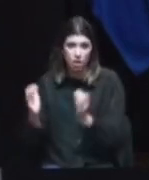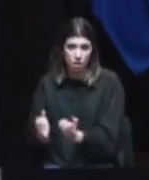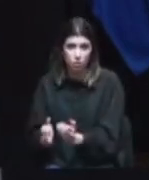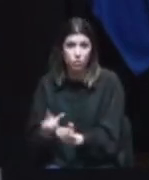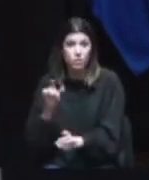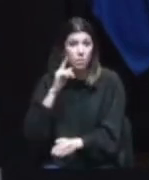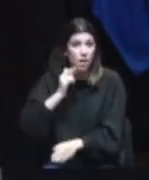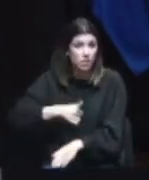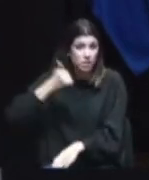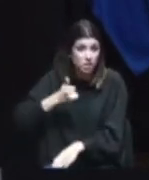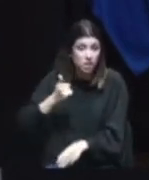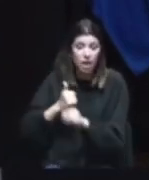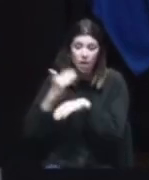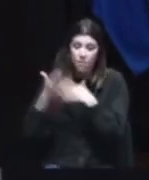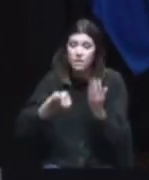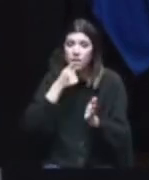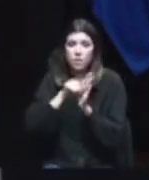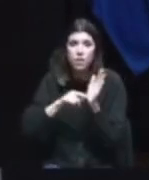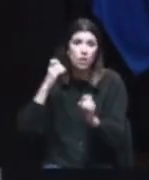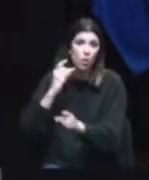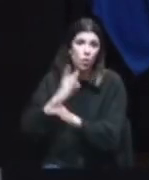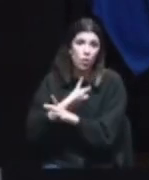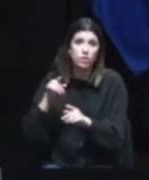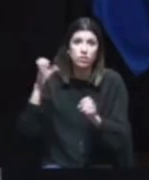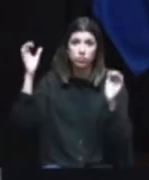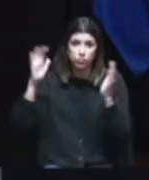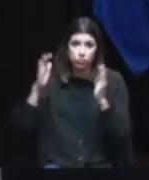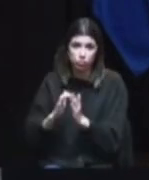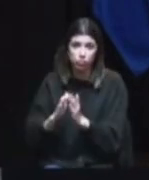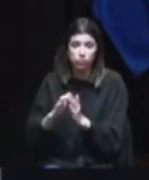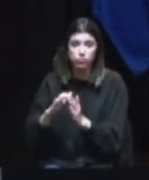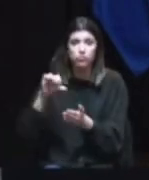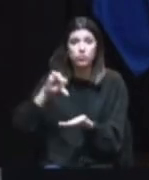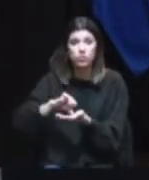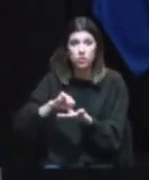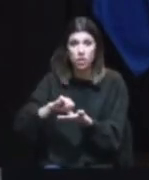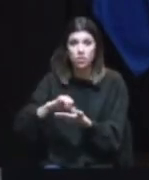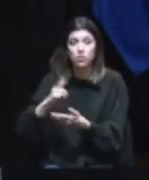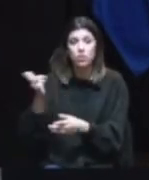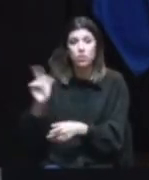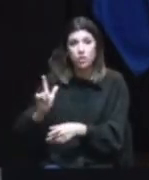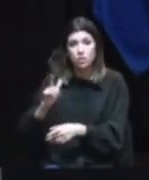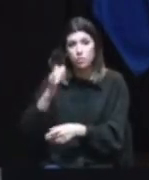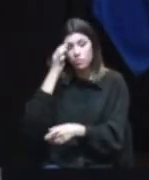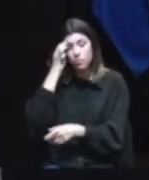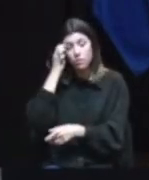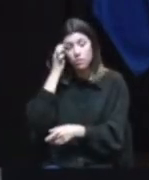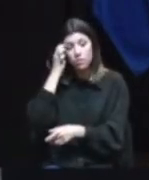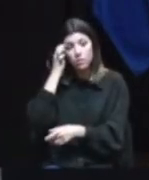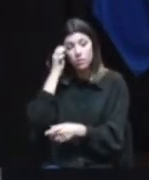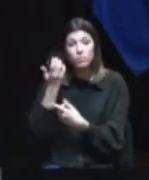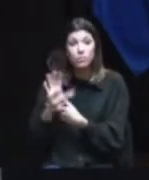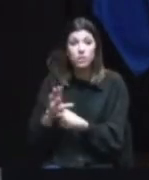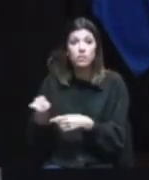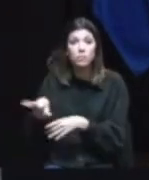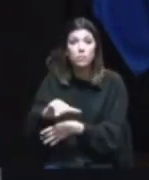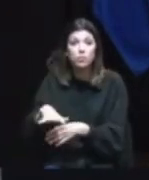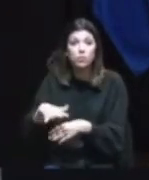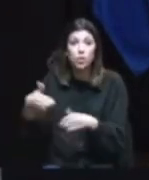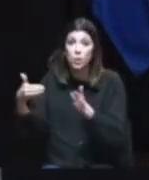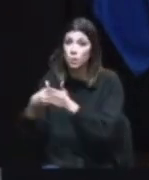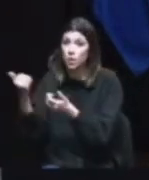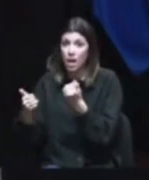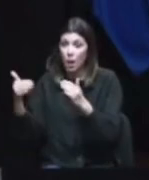Além disso, é essencial avançar para outras medidas de redução das emissões do tráfego automóvel na cidade de Lisboa, como a implementação de zonas vedadas ao